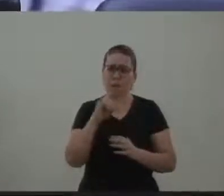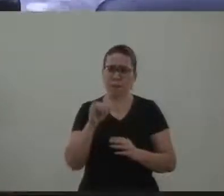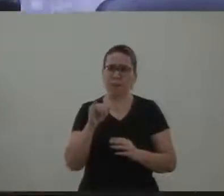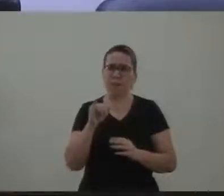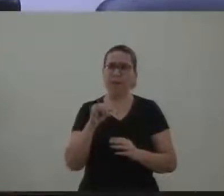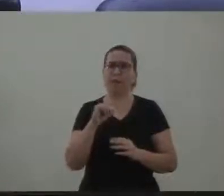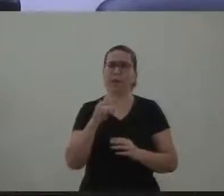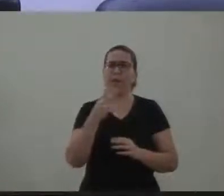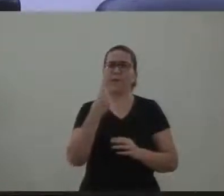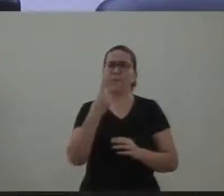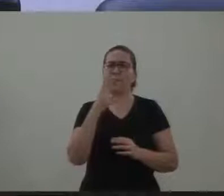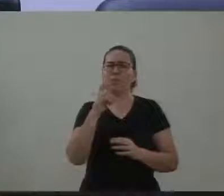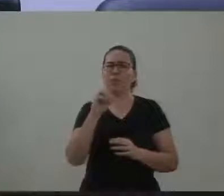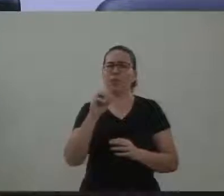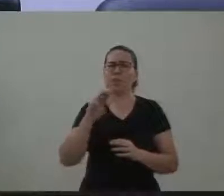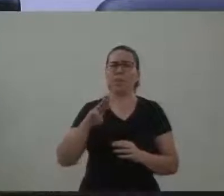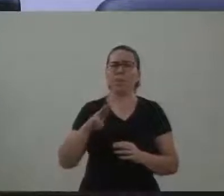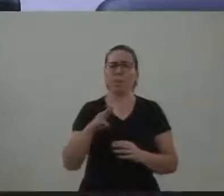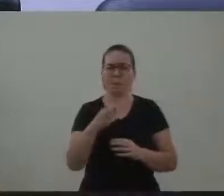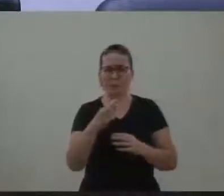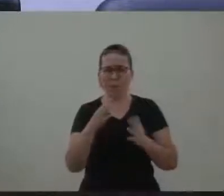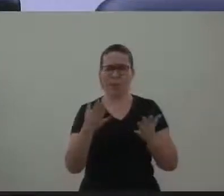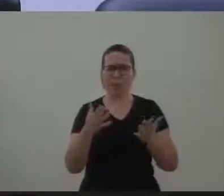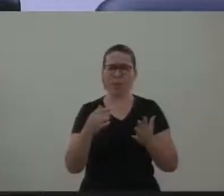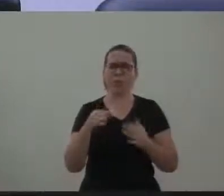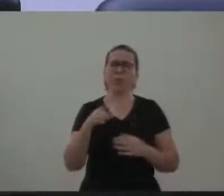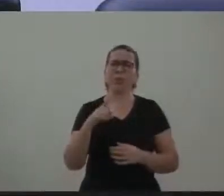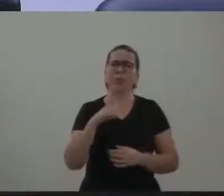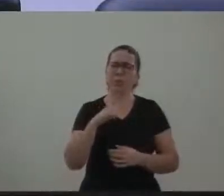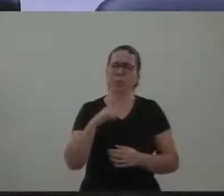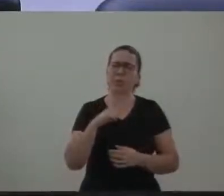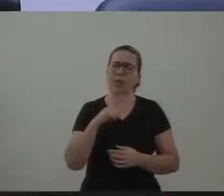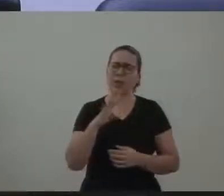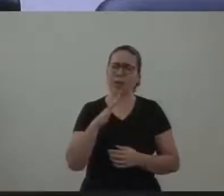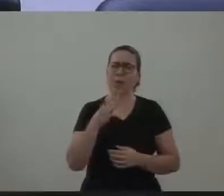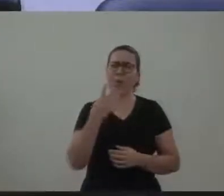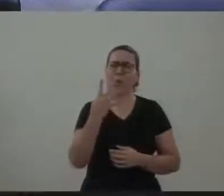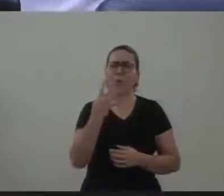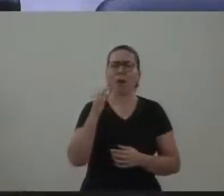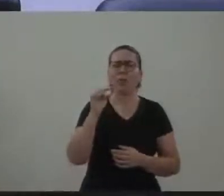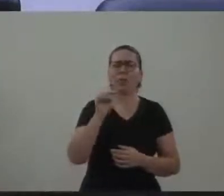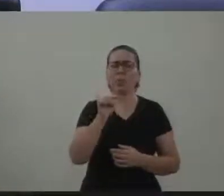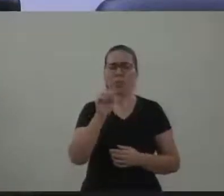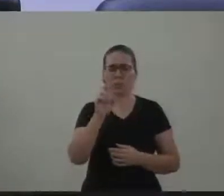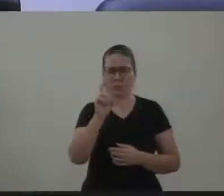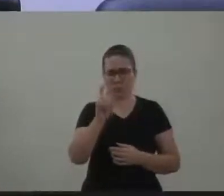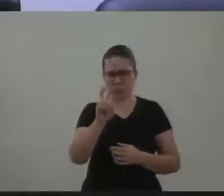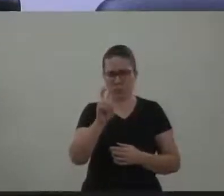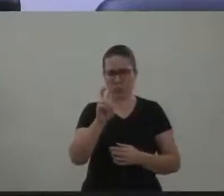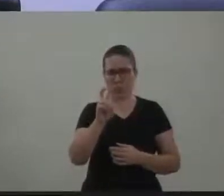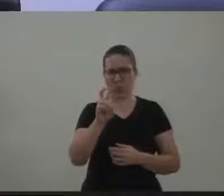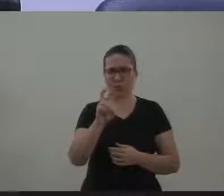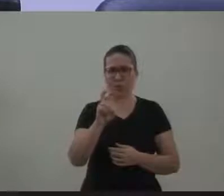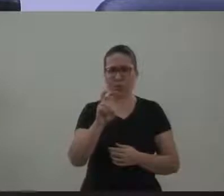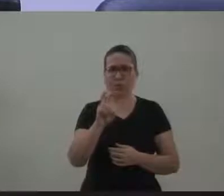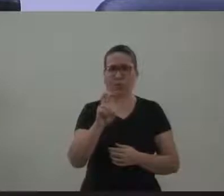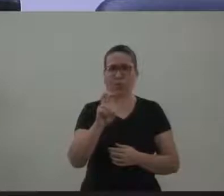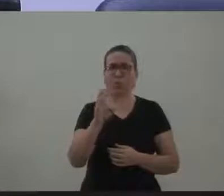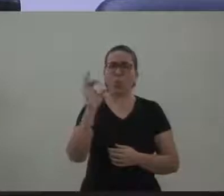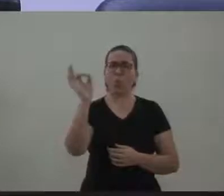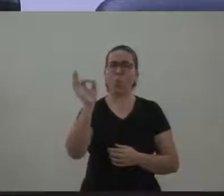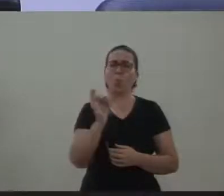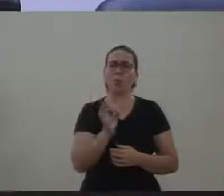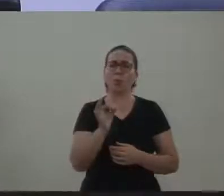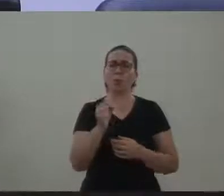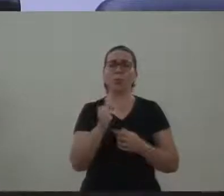de 20 milhões de reais, nós temos aí, e significa 4,5 do orçamento,